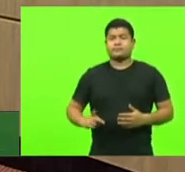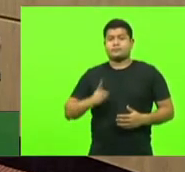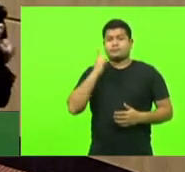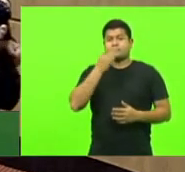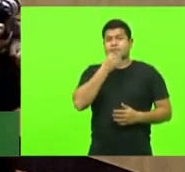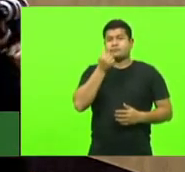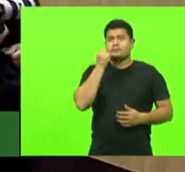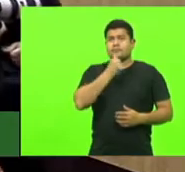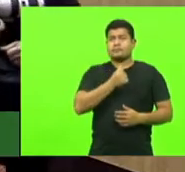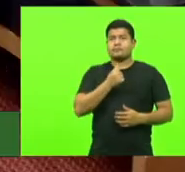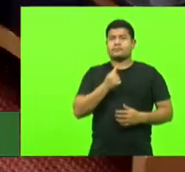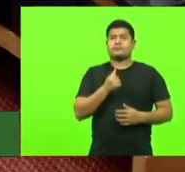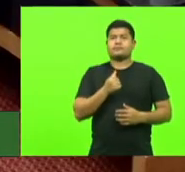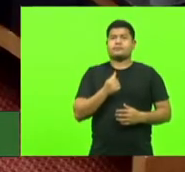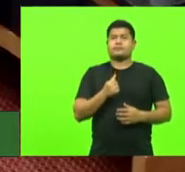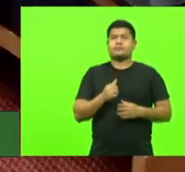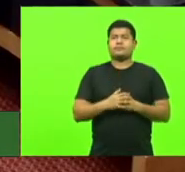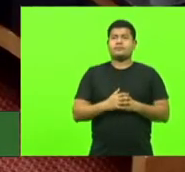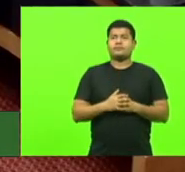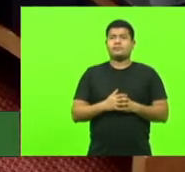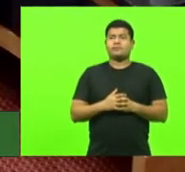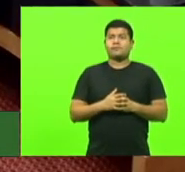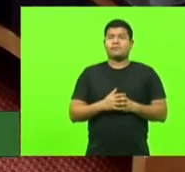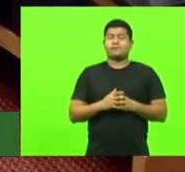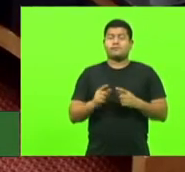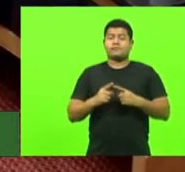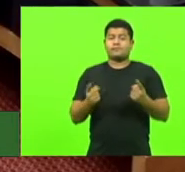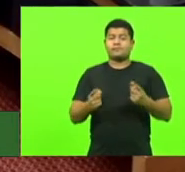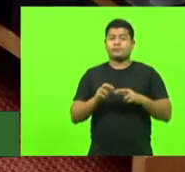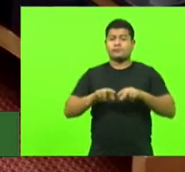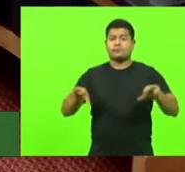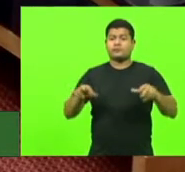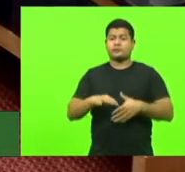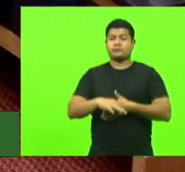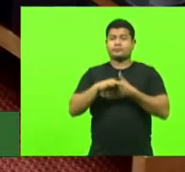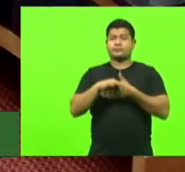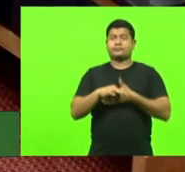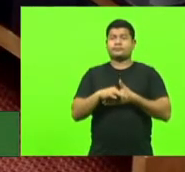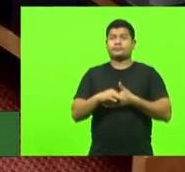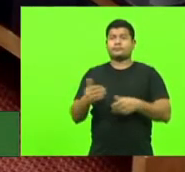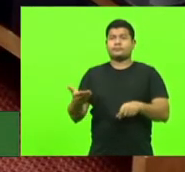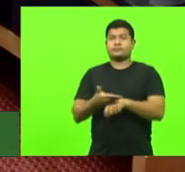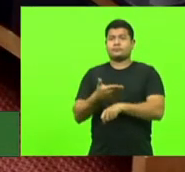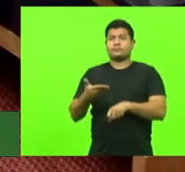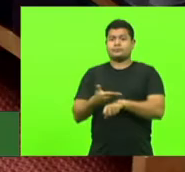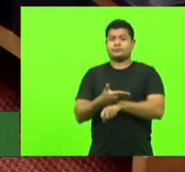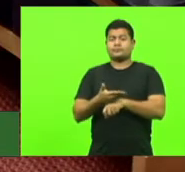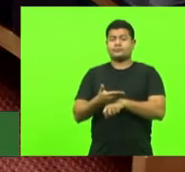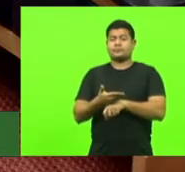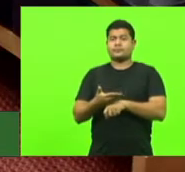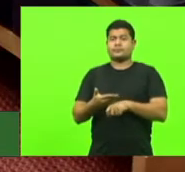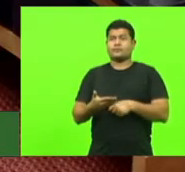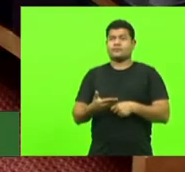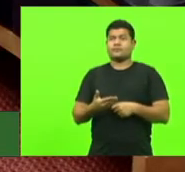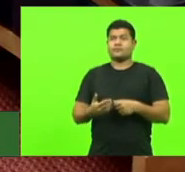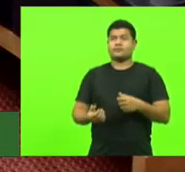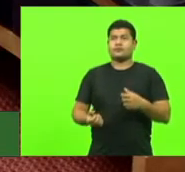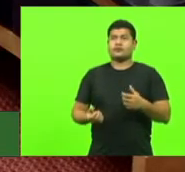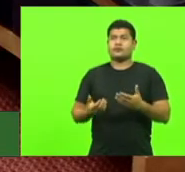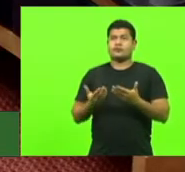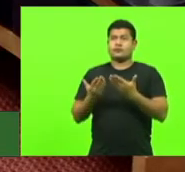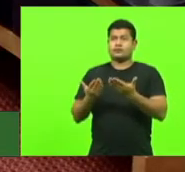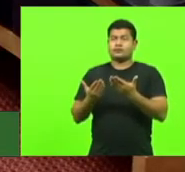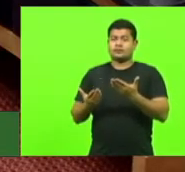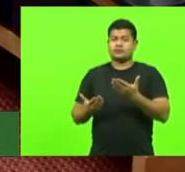deputados, senhoras deputadas. Enfim, foram várias lideranças que participaram desta construção.